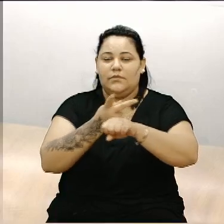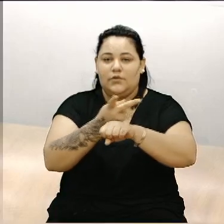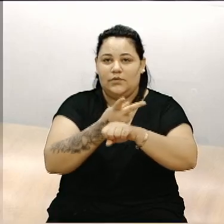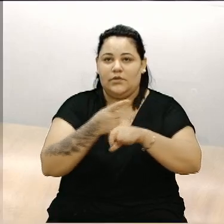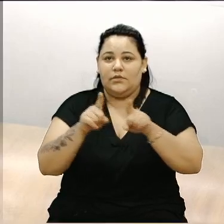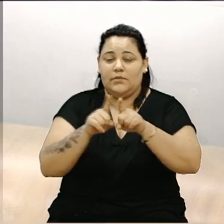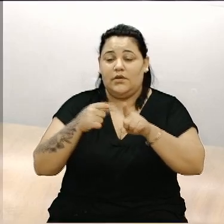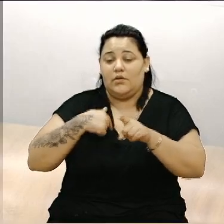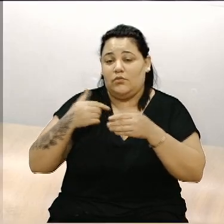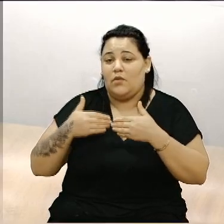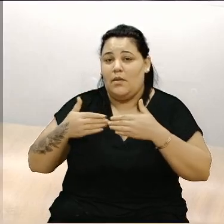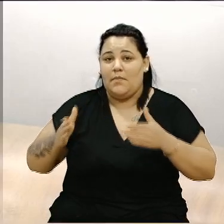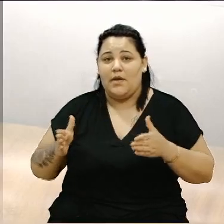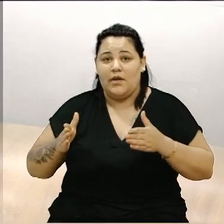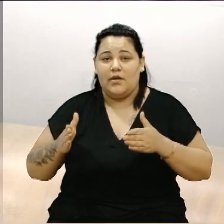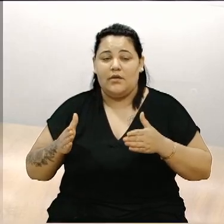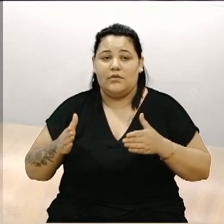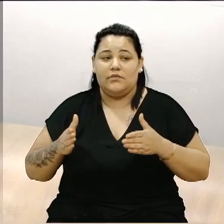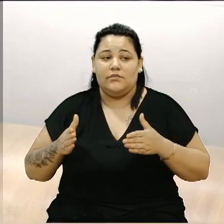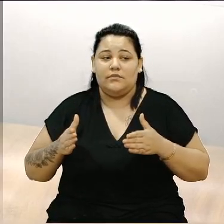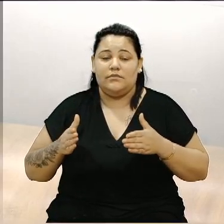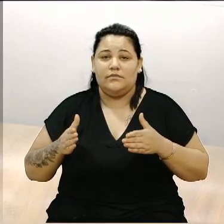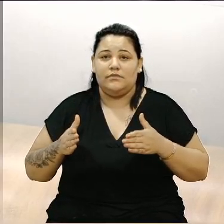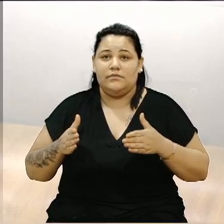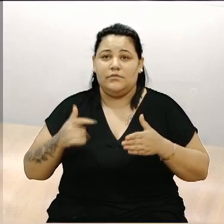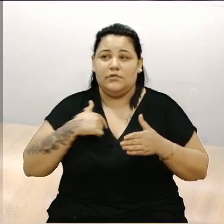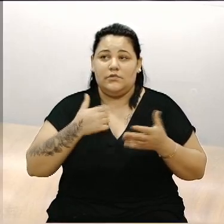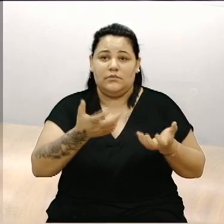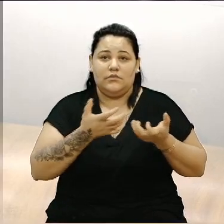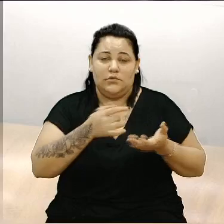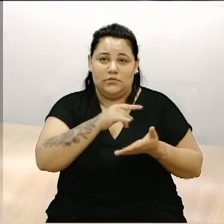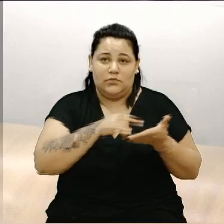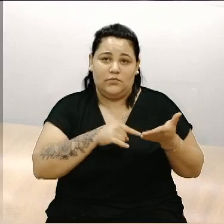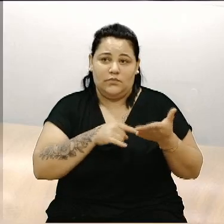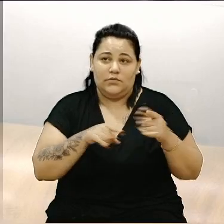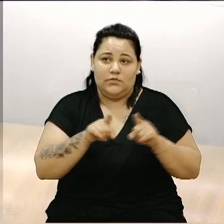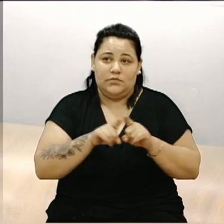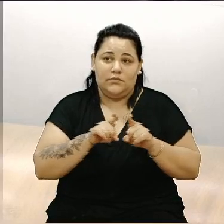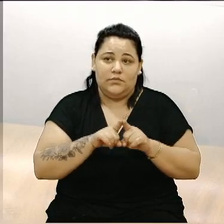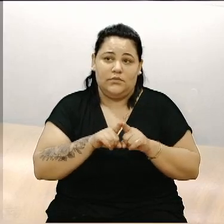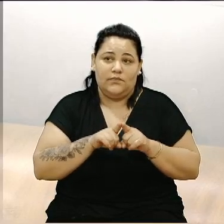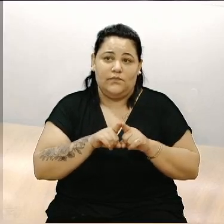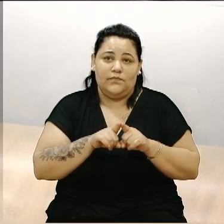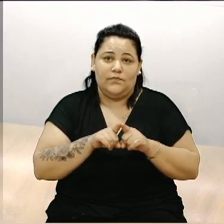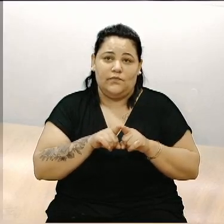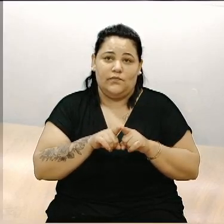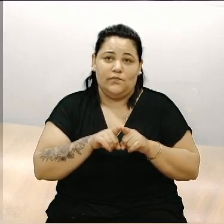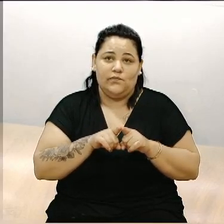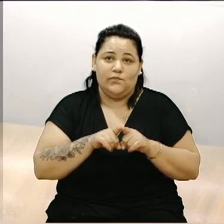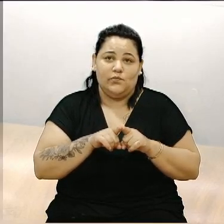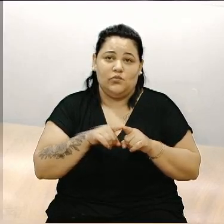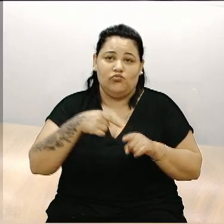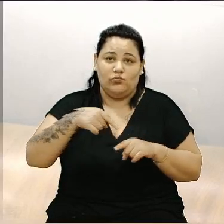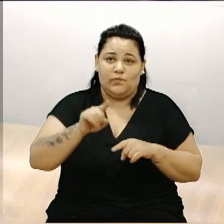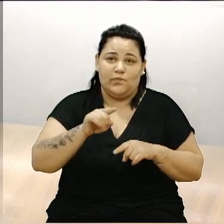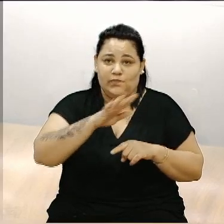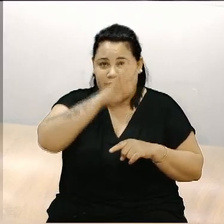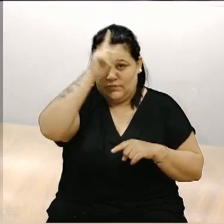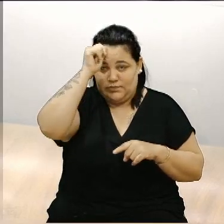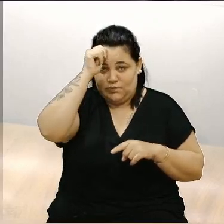à disposição, e se eles vierem aqui, porque eu quero os documentos, quero as horas máquinas, eu vou ir até a prefeitura, porque agora